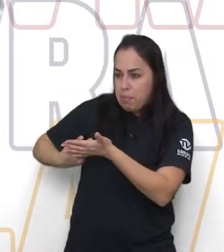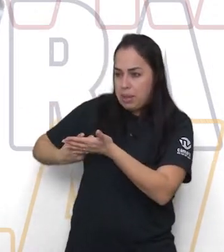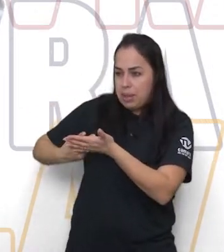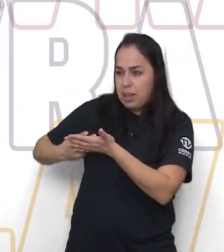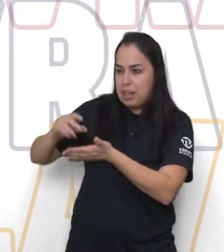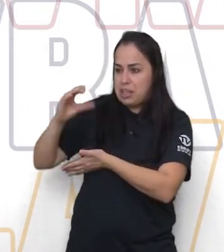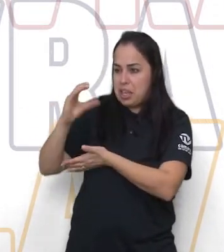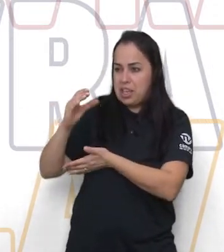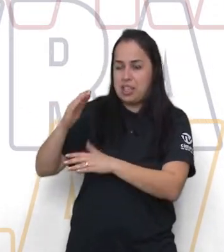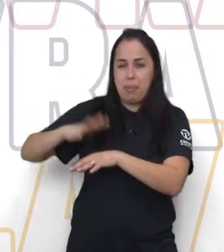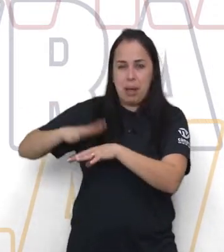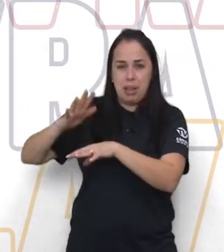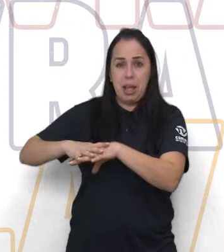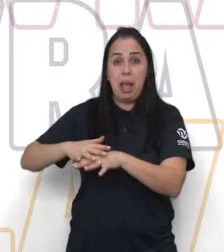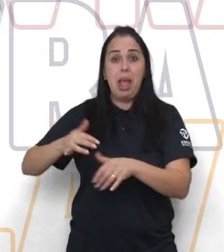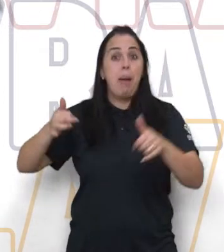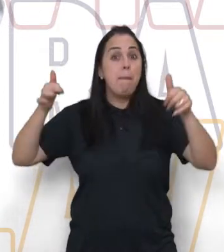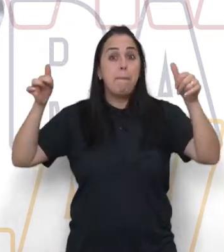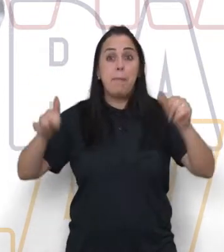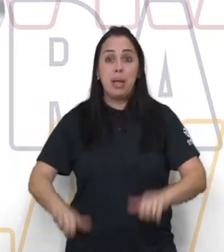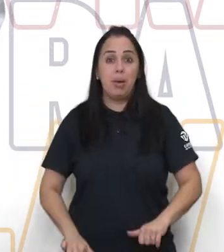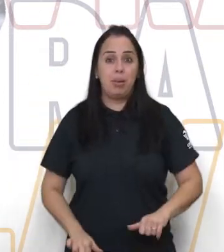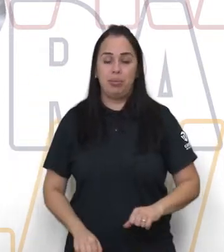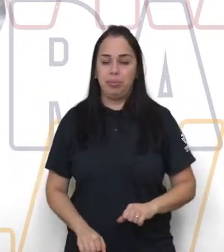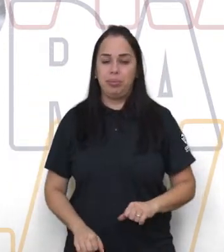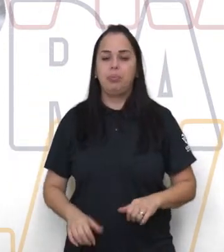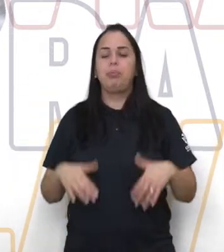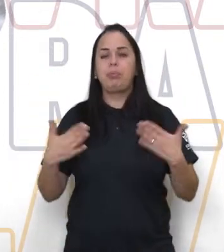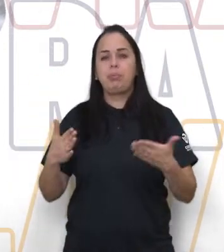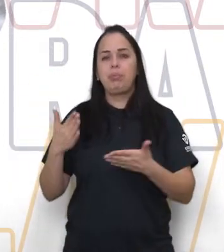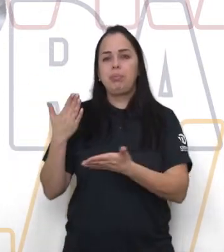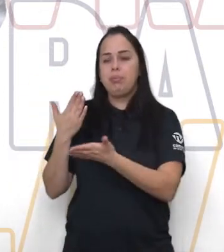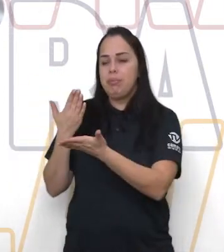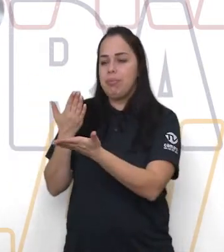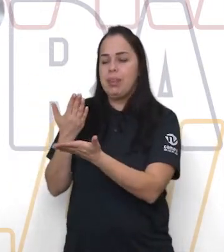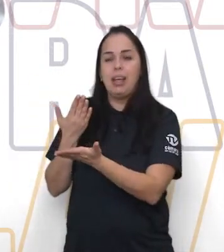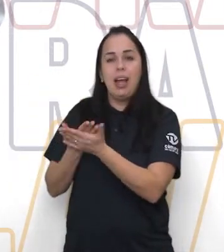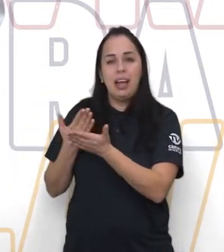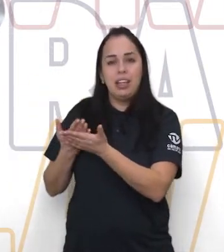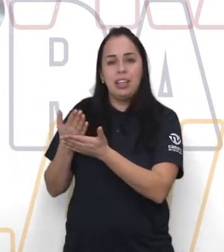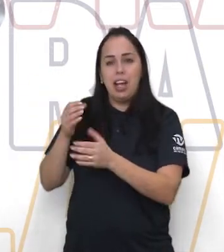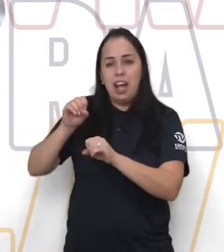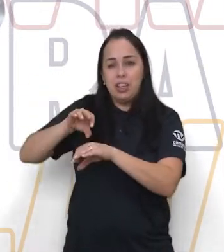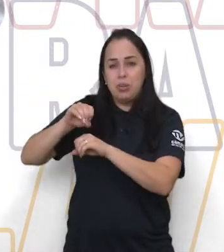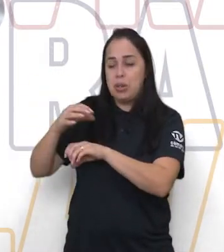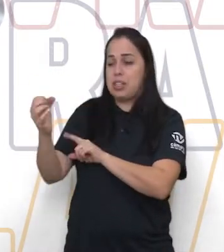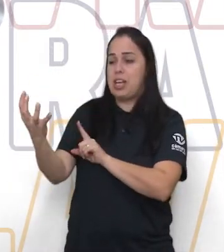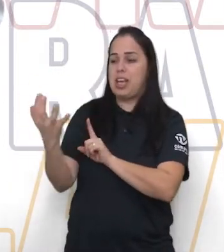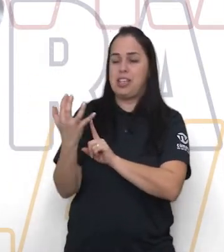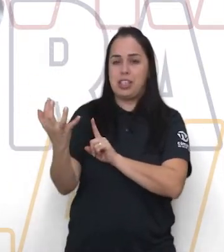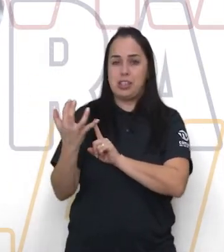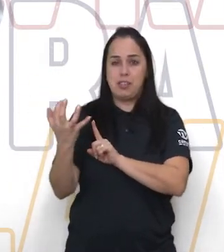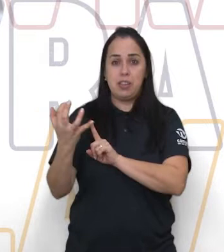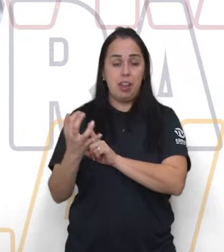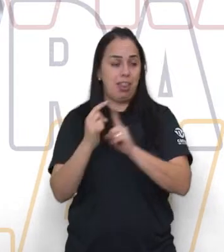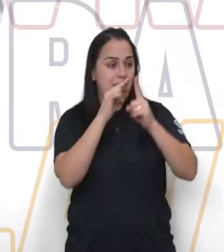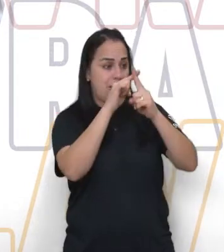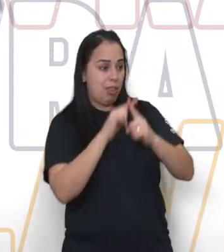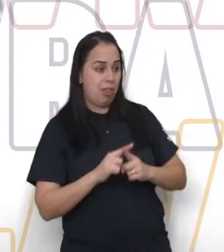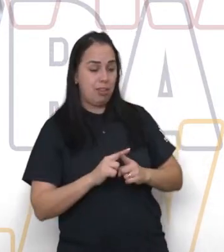interpretação ciências e matemática é a educação ela impacta diretamente na